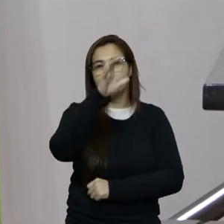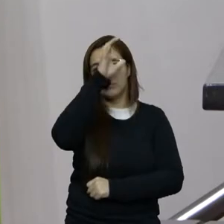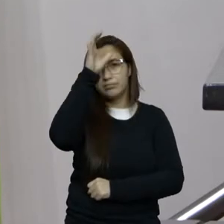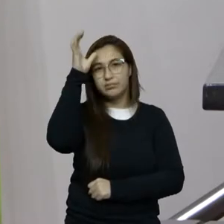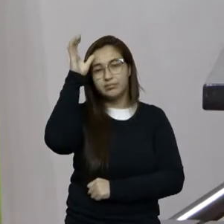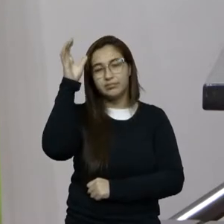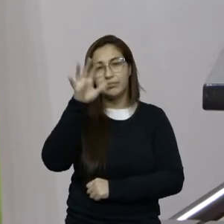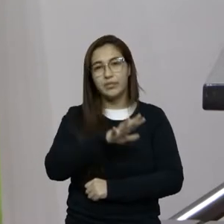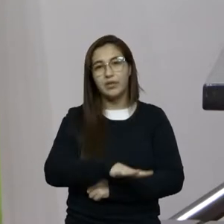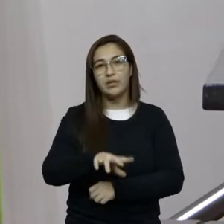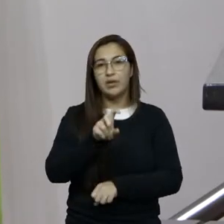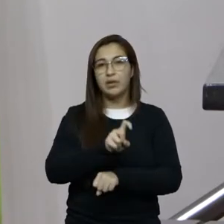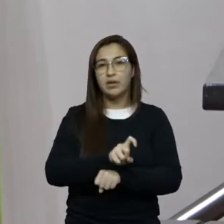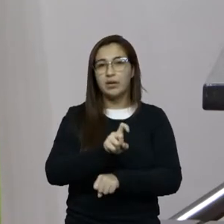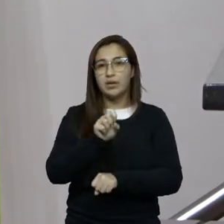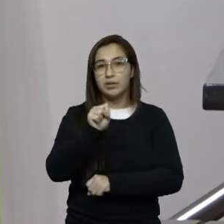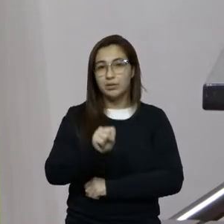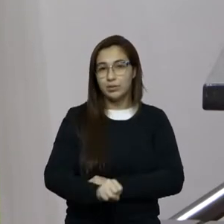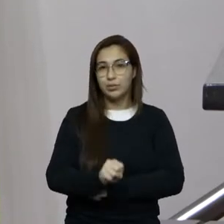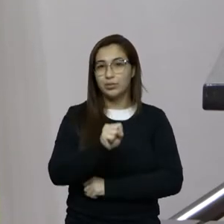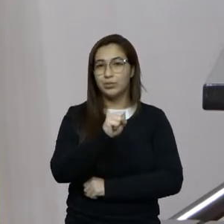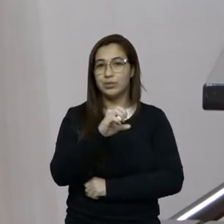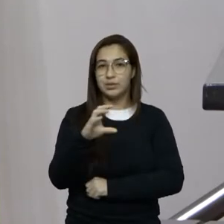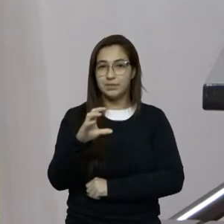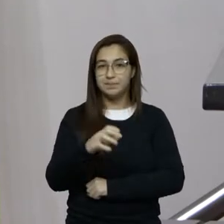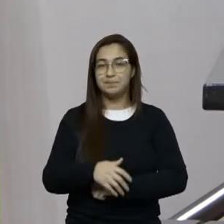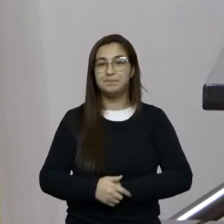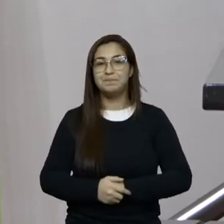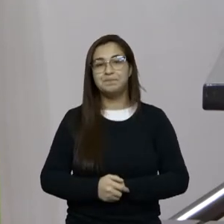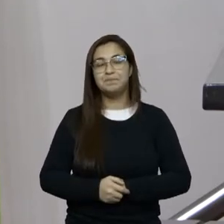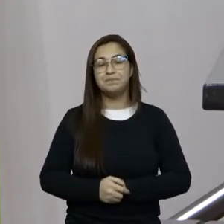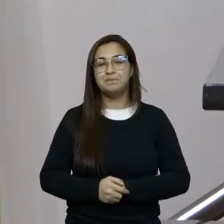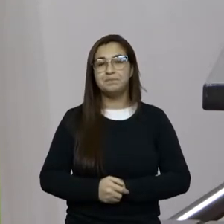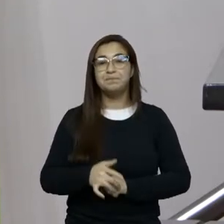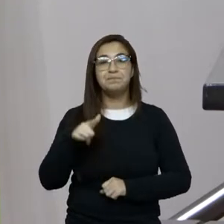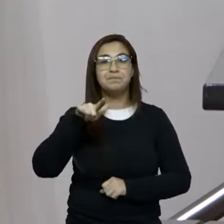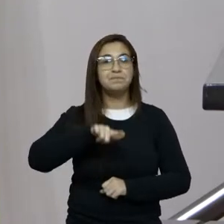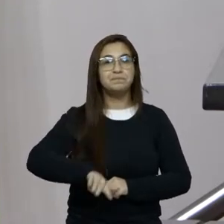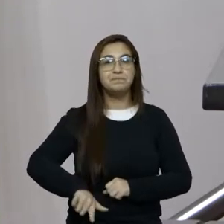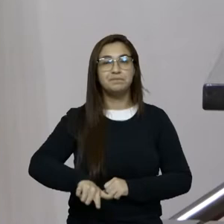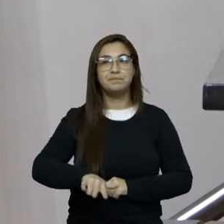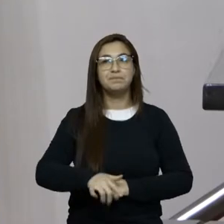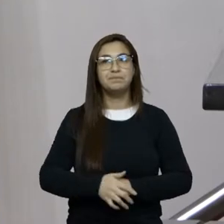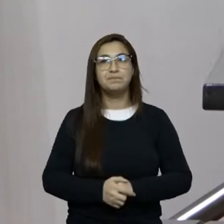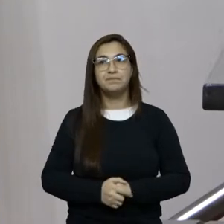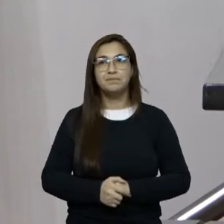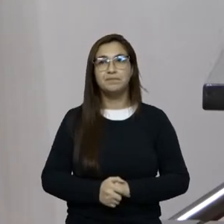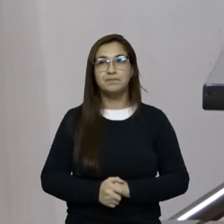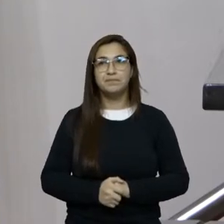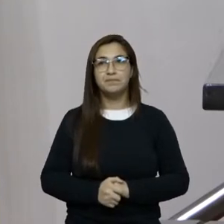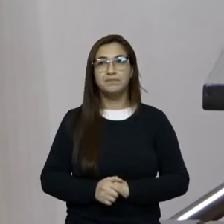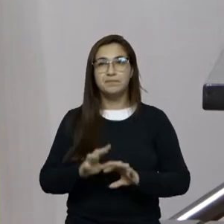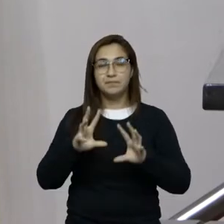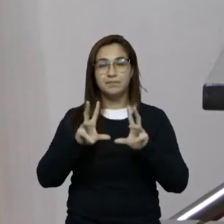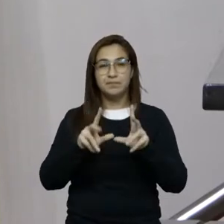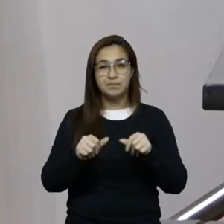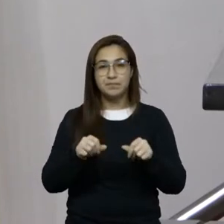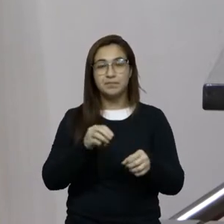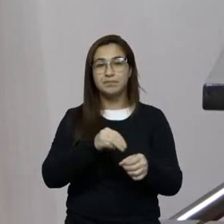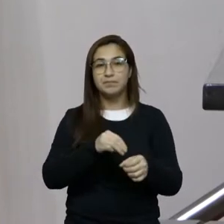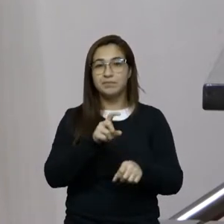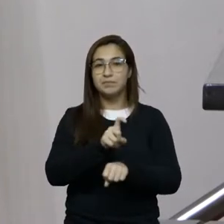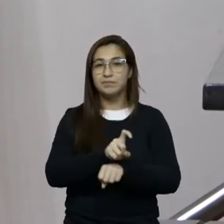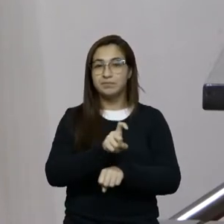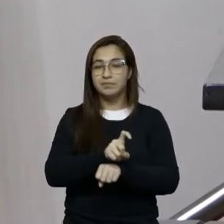Vale do Araranguá e do Sul de Santa Catarina e também a todo o povo do município de